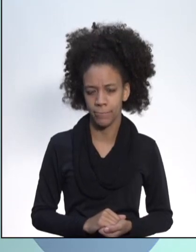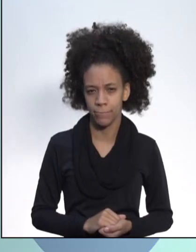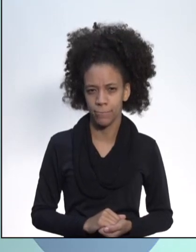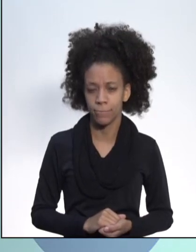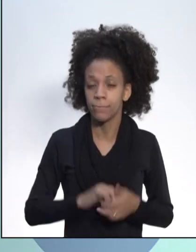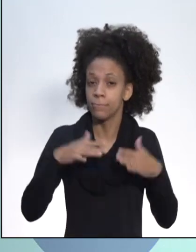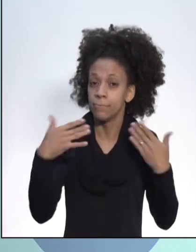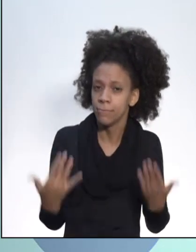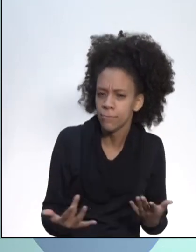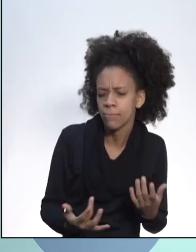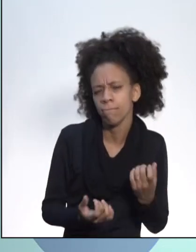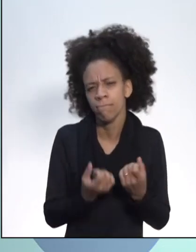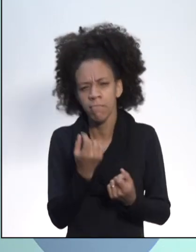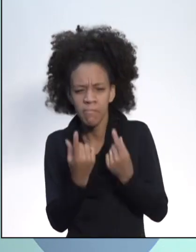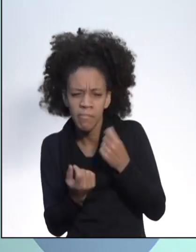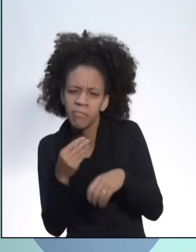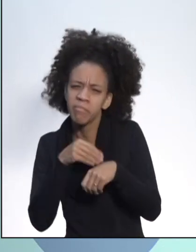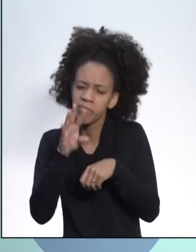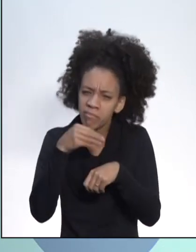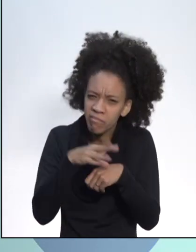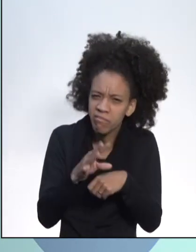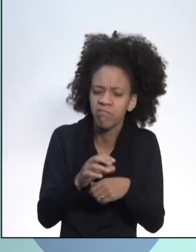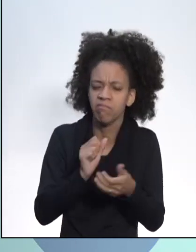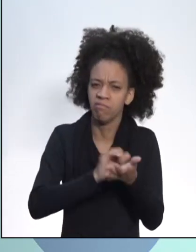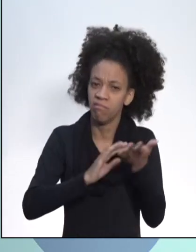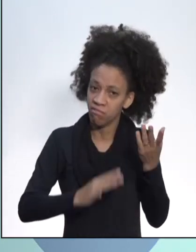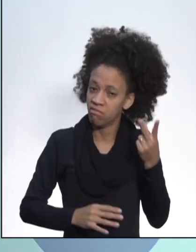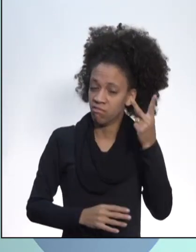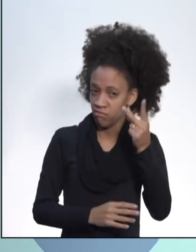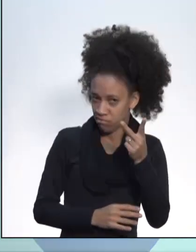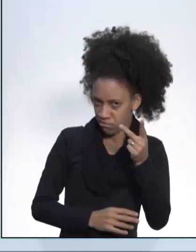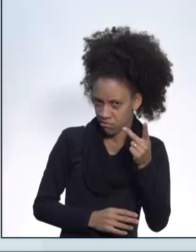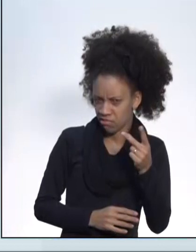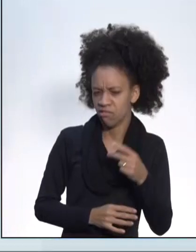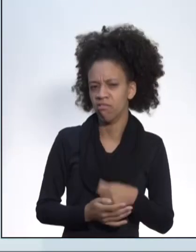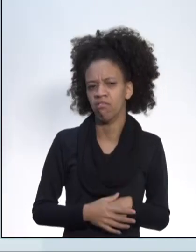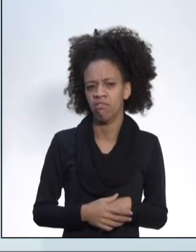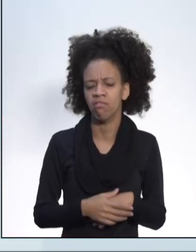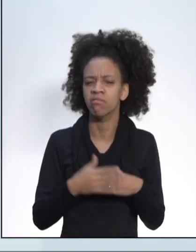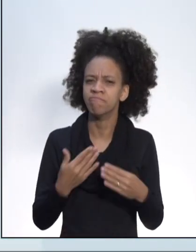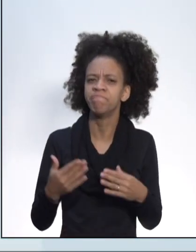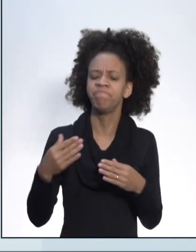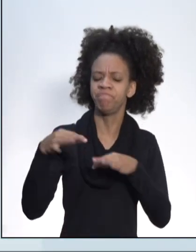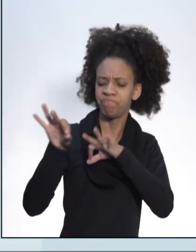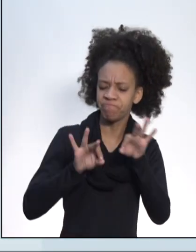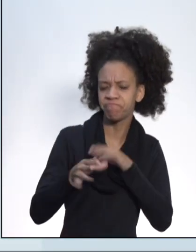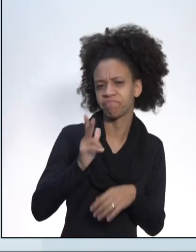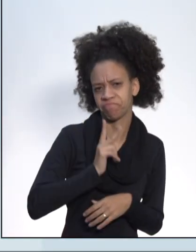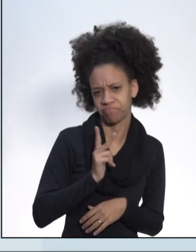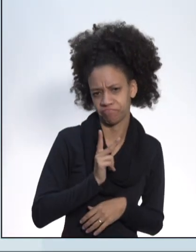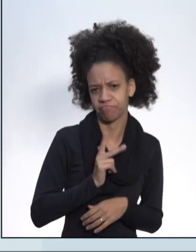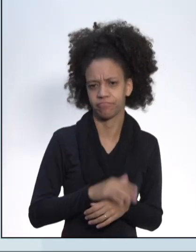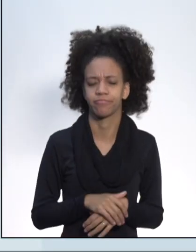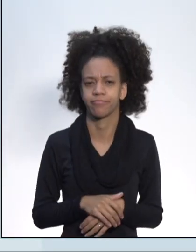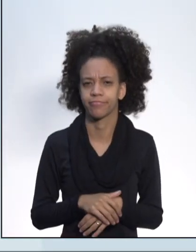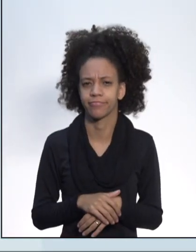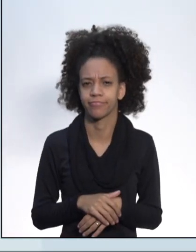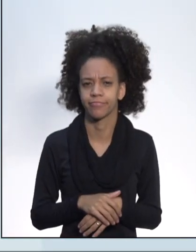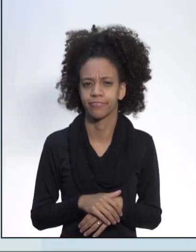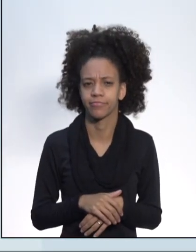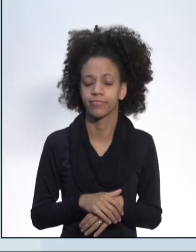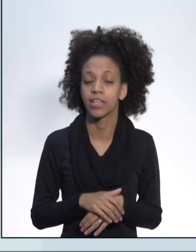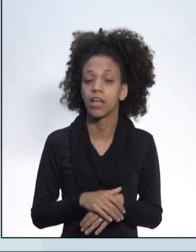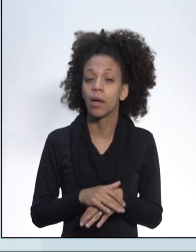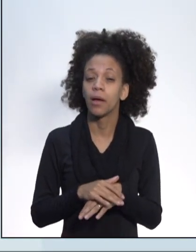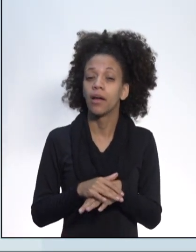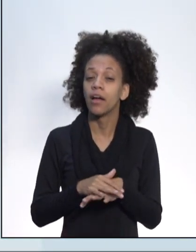Então, eu vou dar algumas dicas na atividade 2 sobre plano pessoal. Passos para a elaboração de um